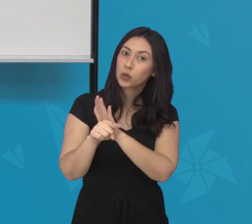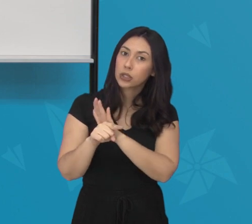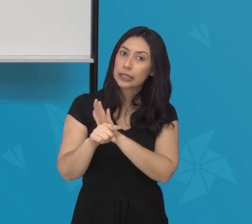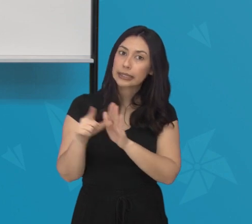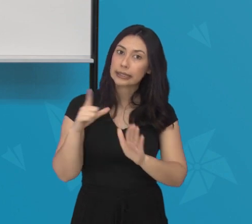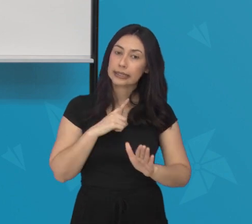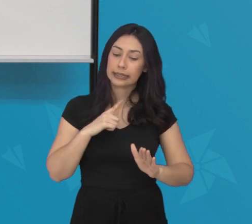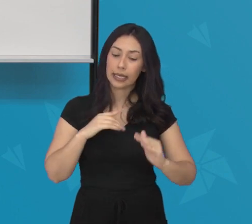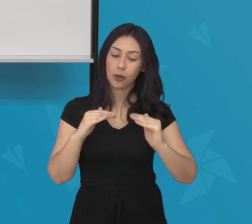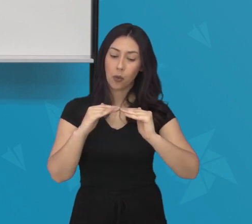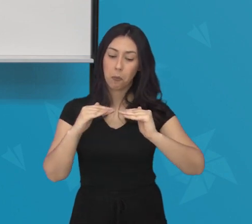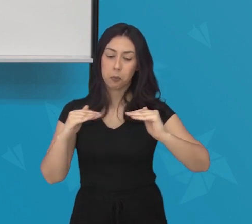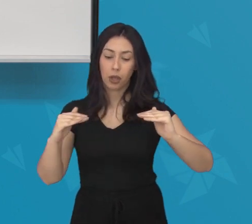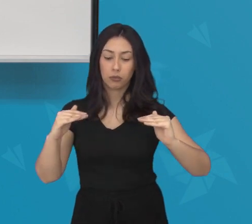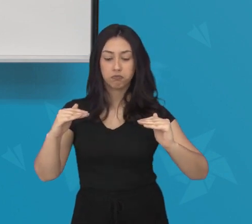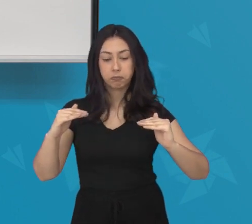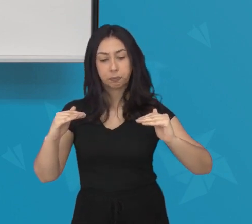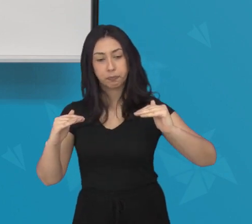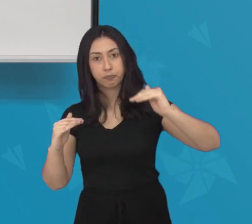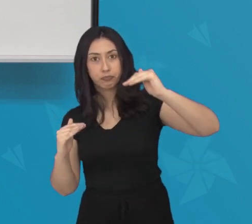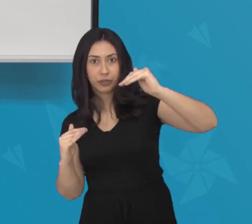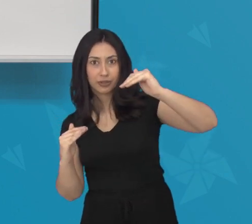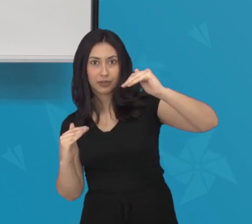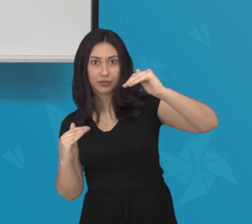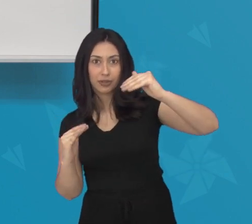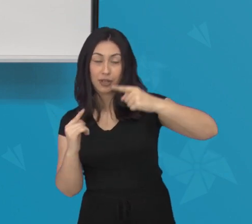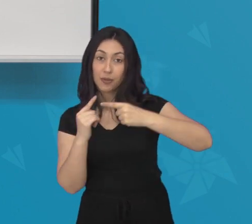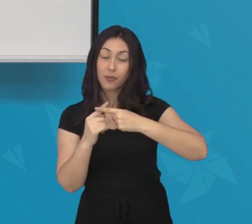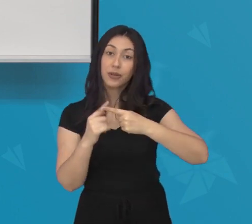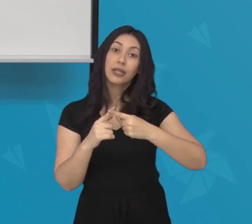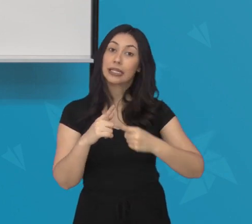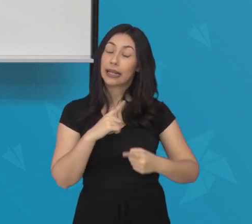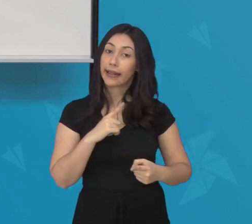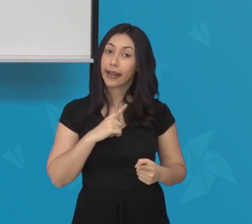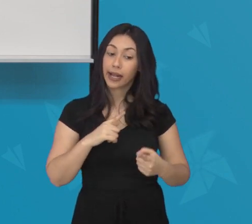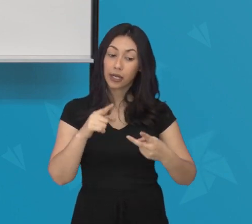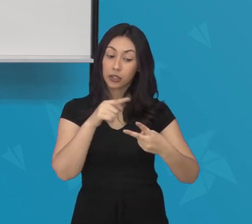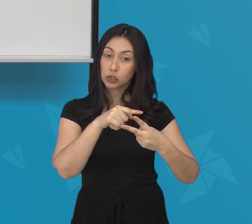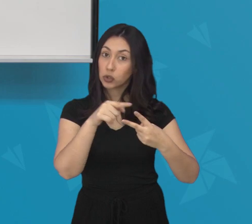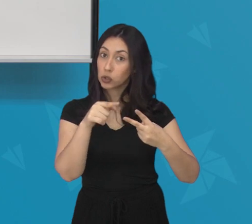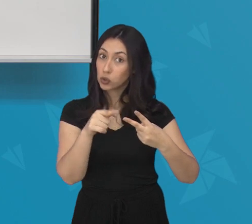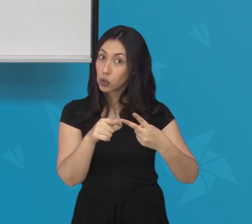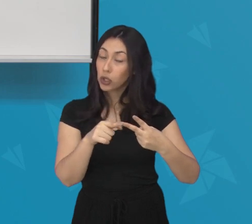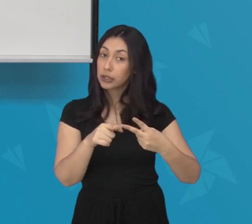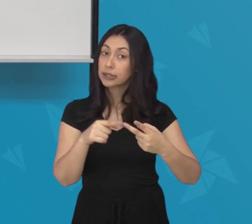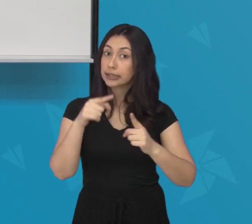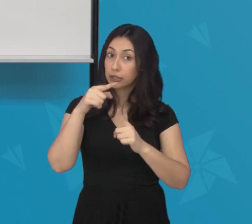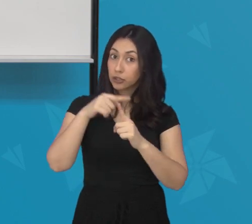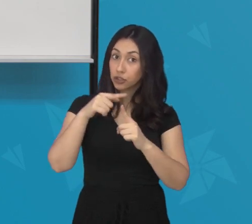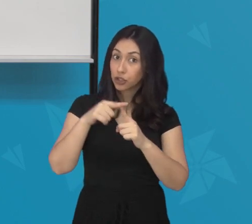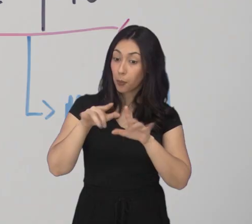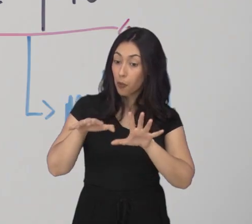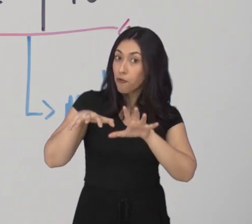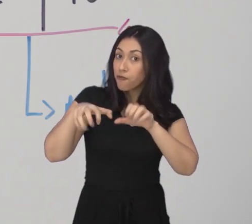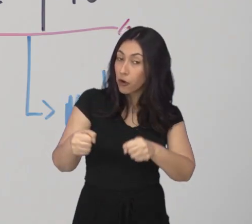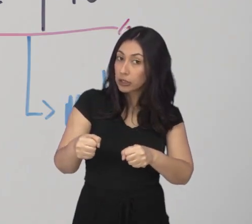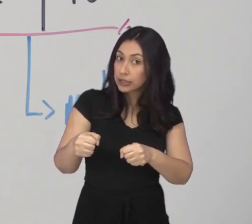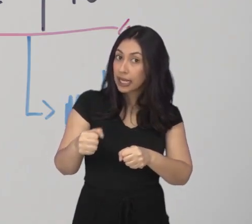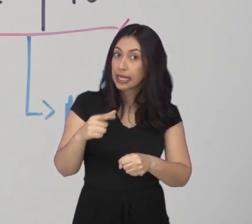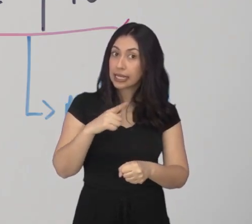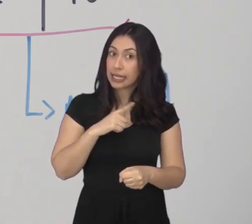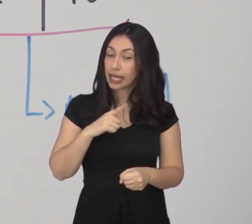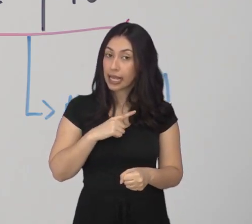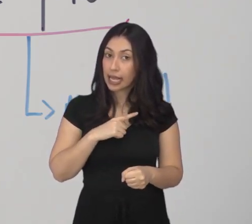inclinado. O plano inclinado equaciona peso normal e força de atrito. Por quê? A força de atrito ela